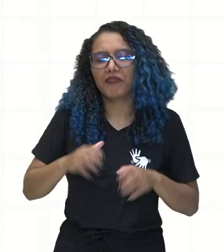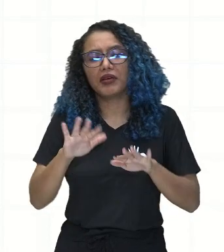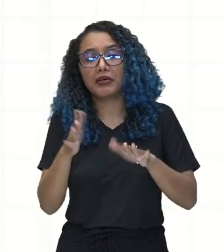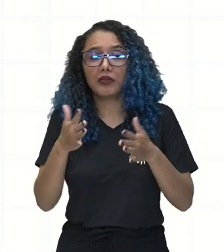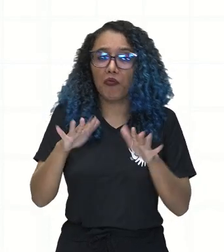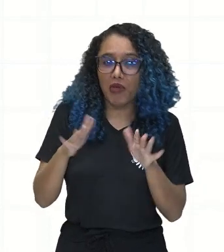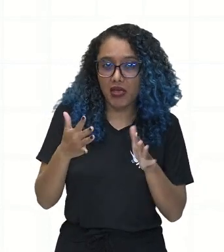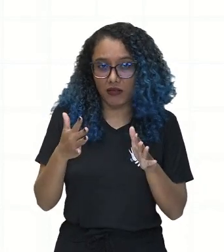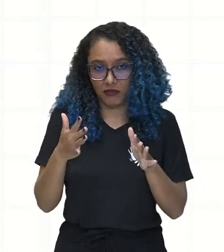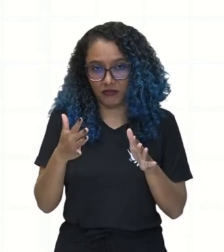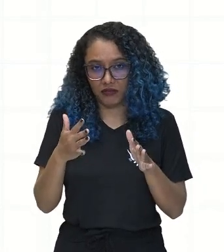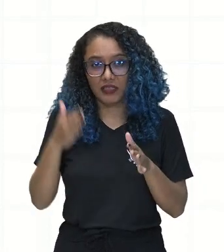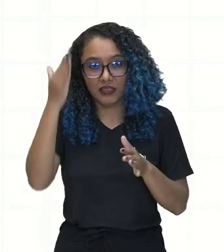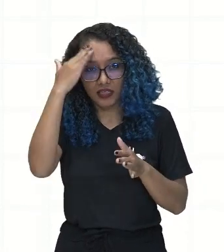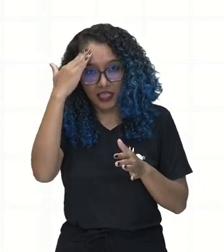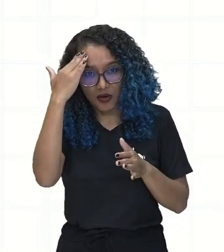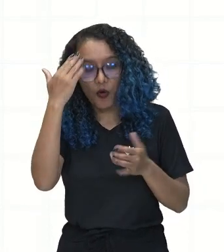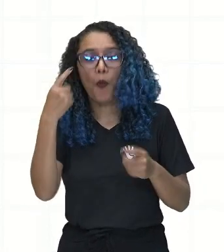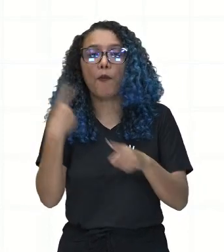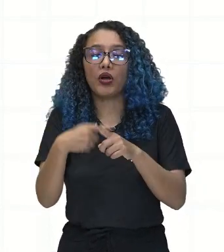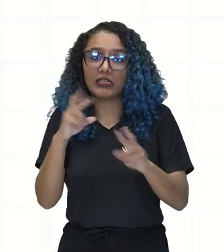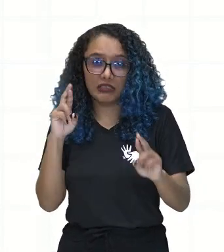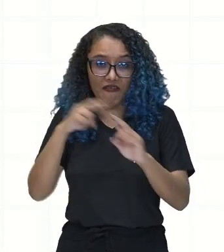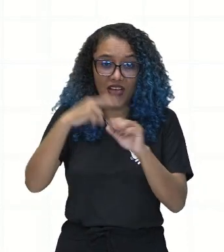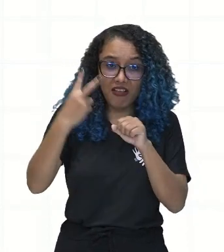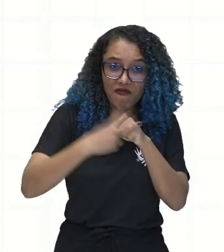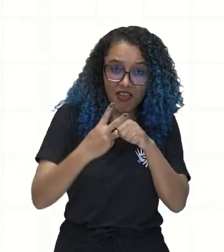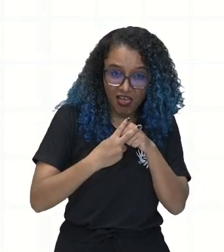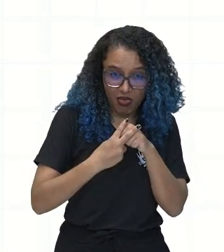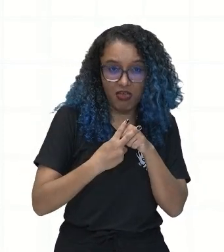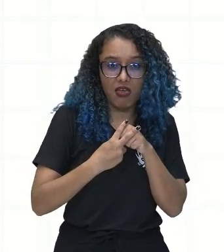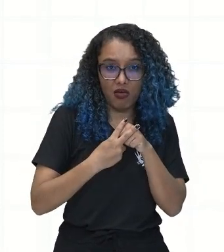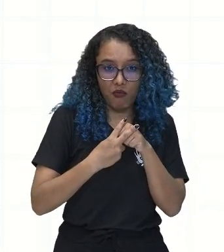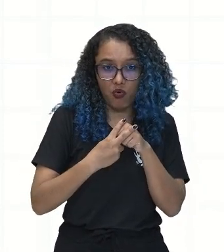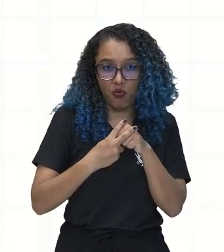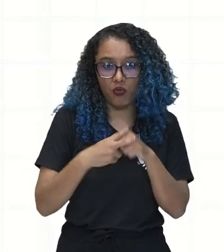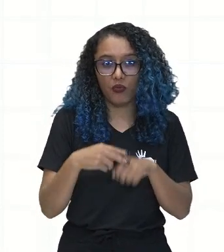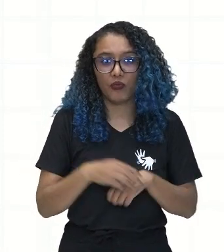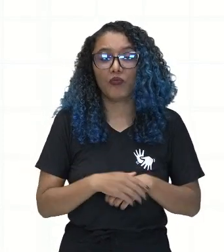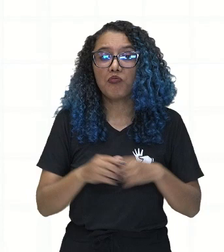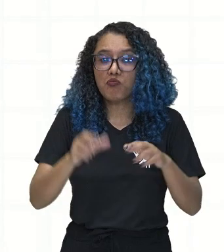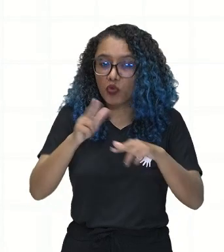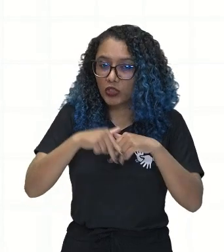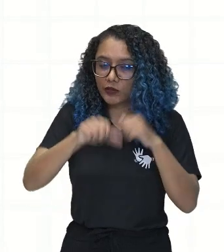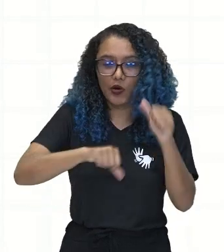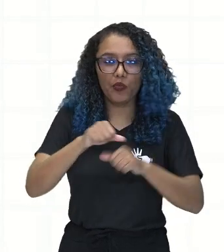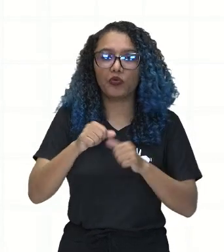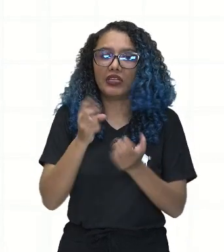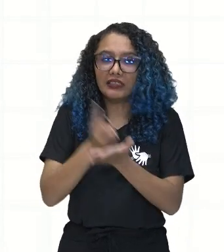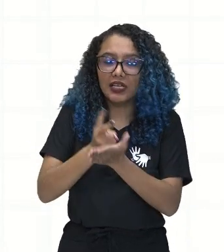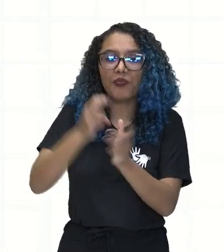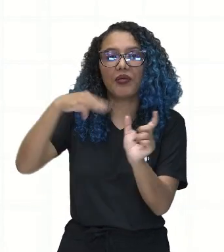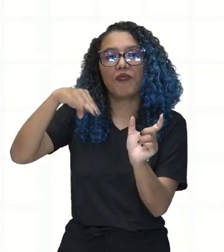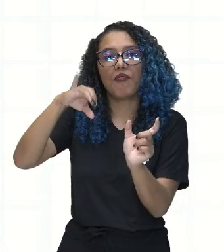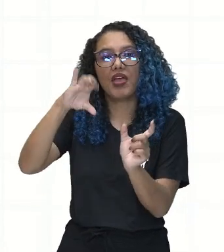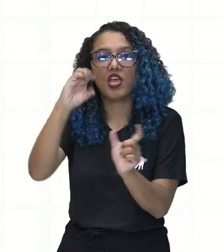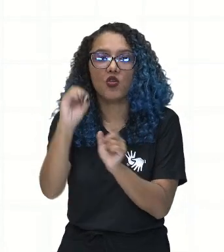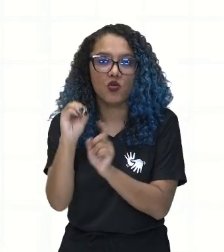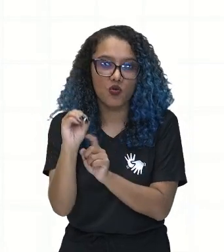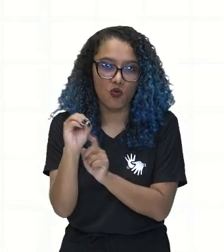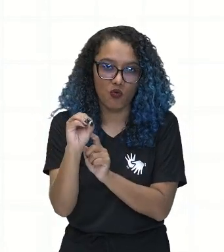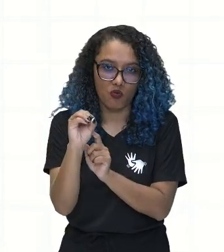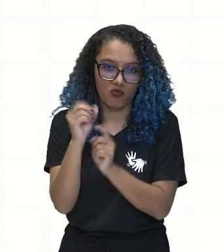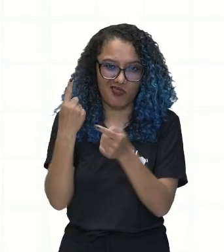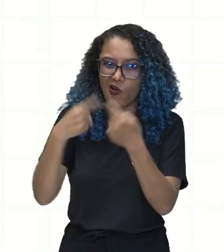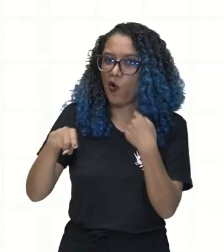ao verbo. É um advérbio, e advérbio não muda, é invariável, tá bom? A mesma situação